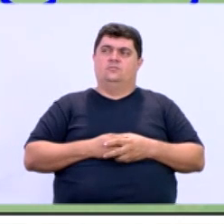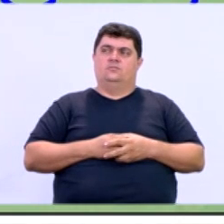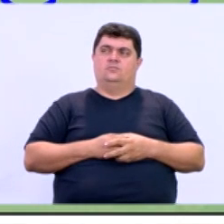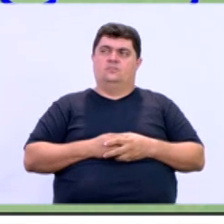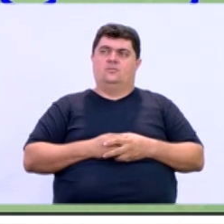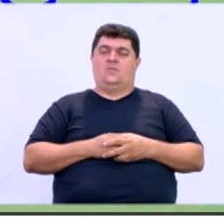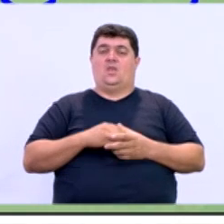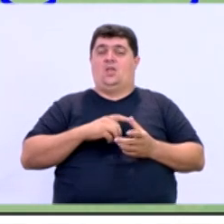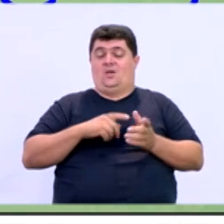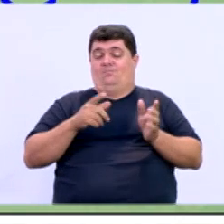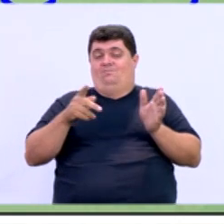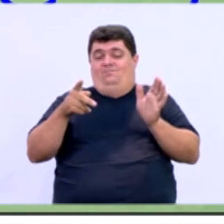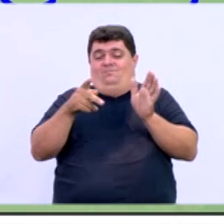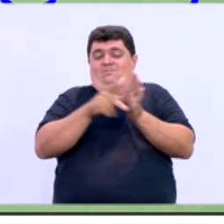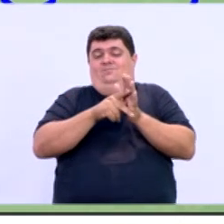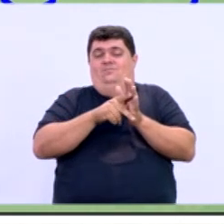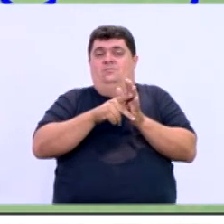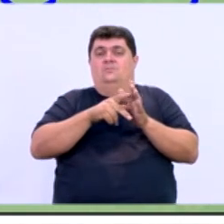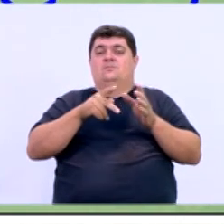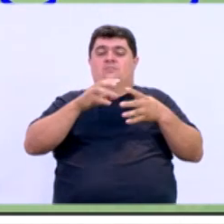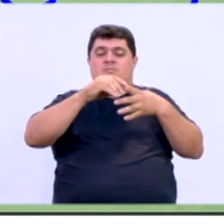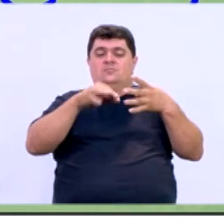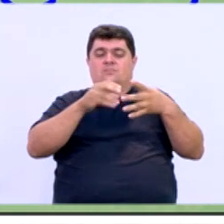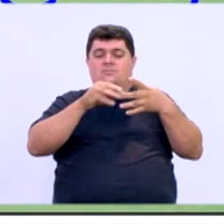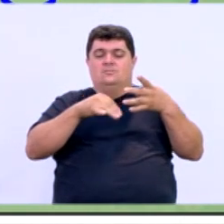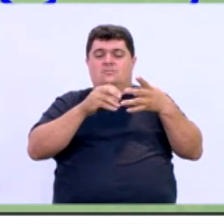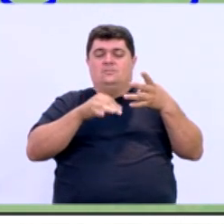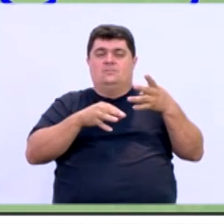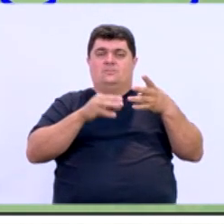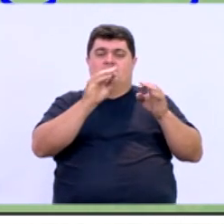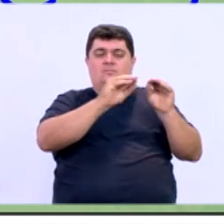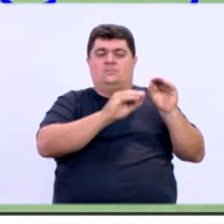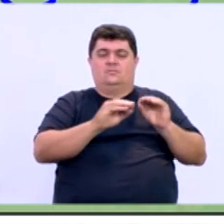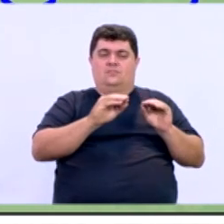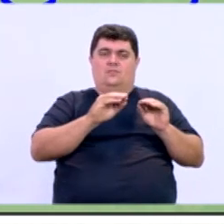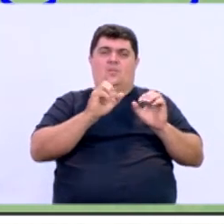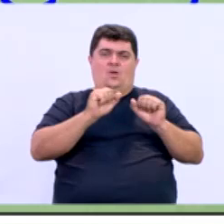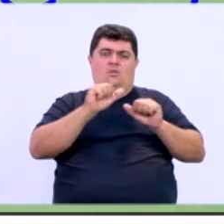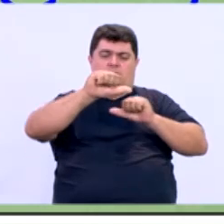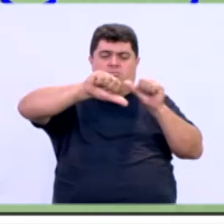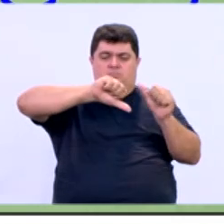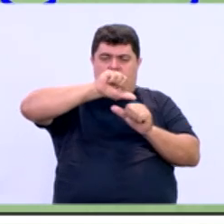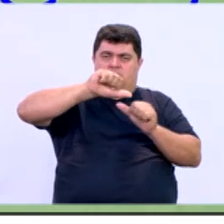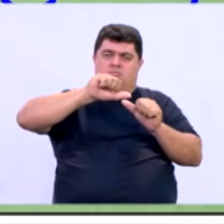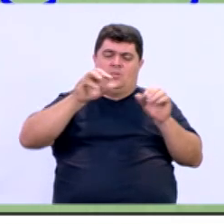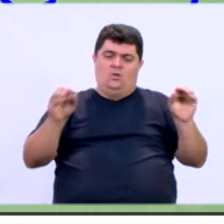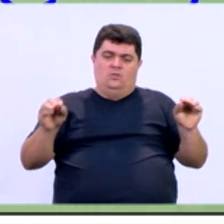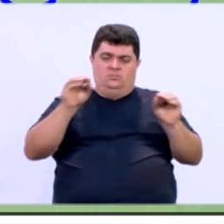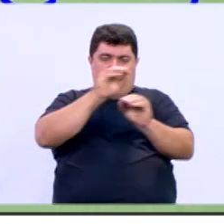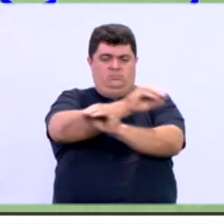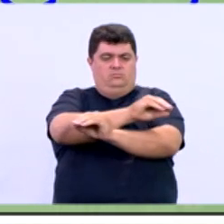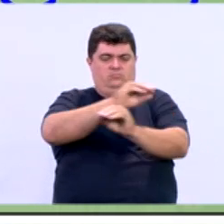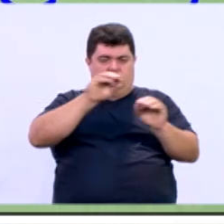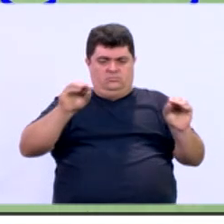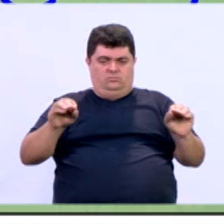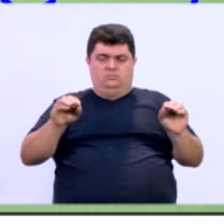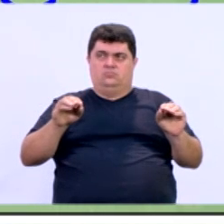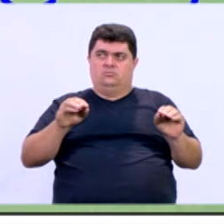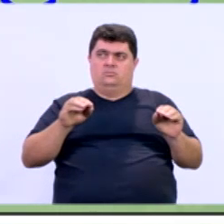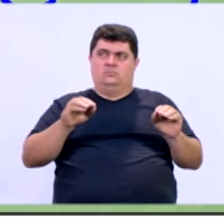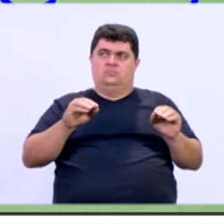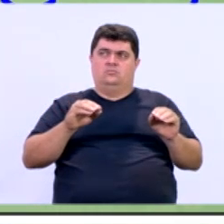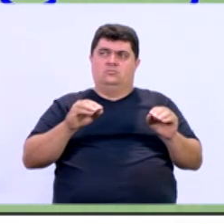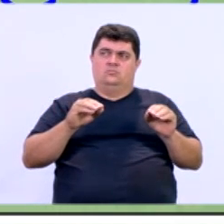Os atributos no input text. Eu posso modificar a ordem? Posso. Pode aparecer assim,